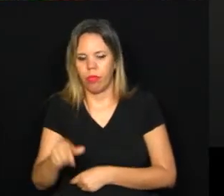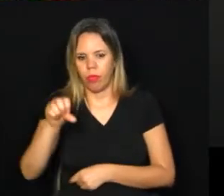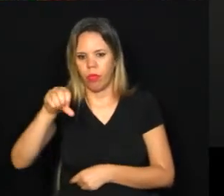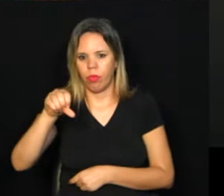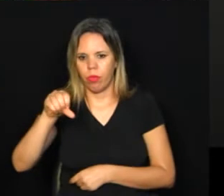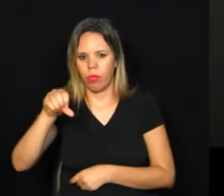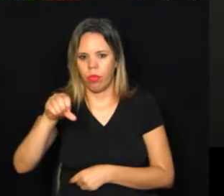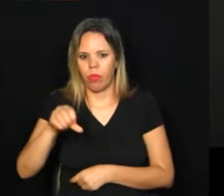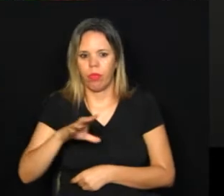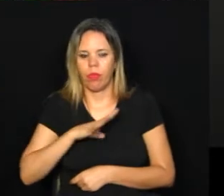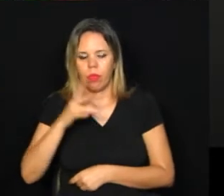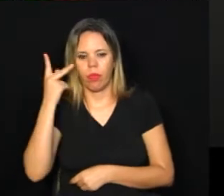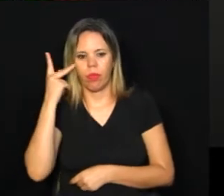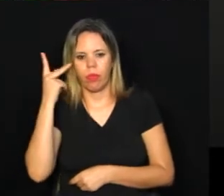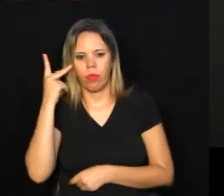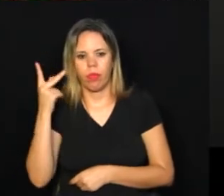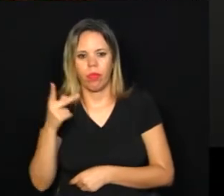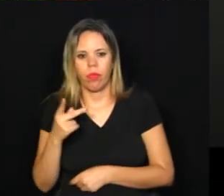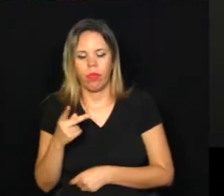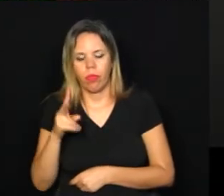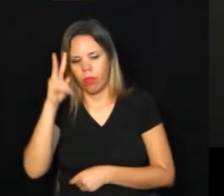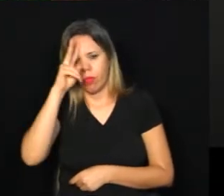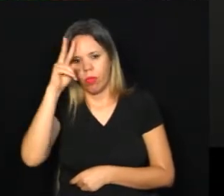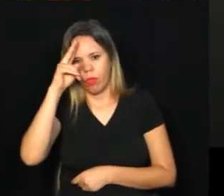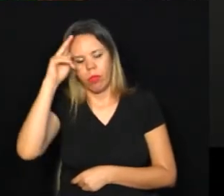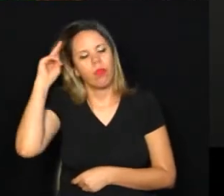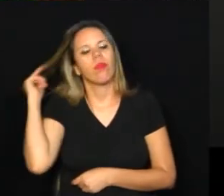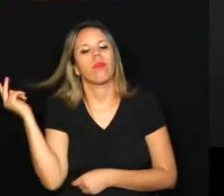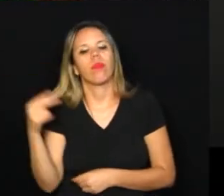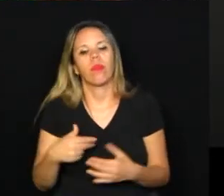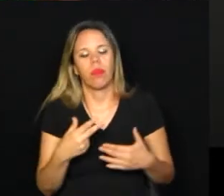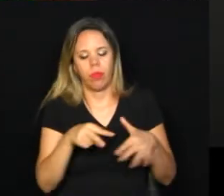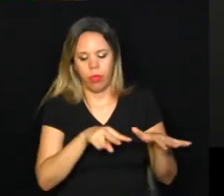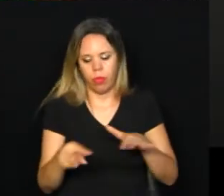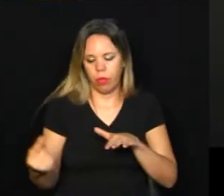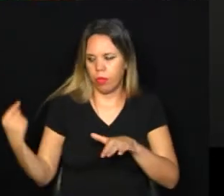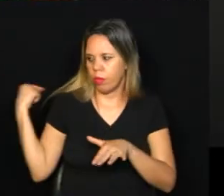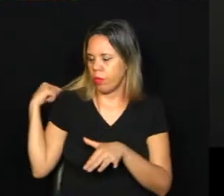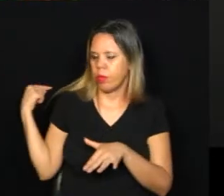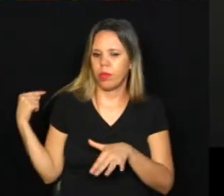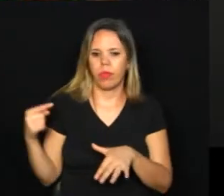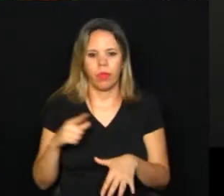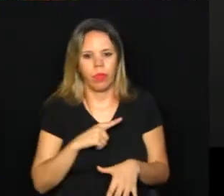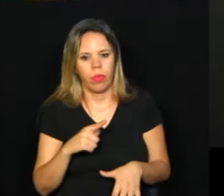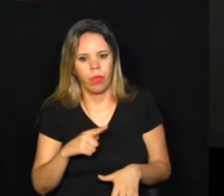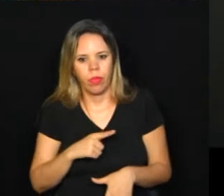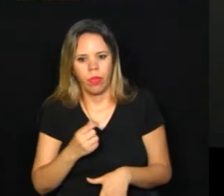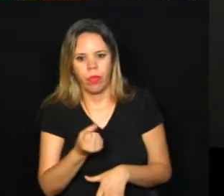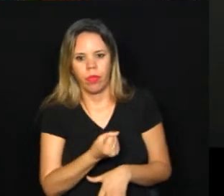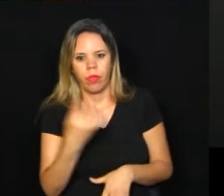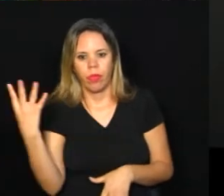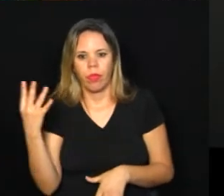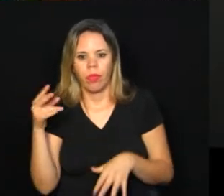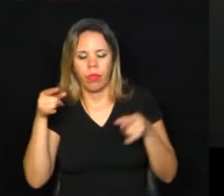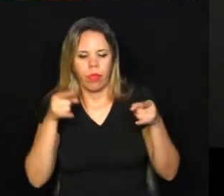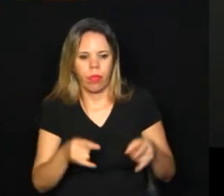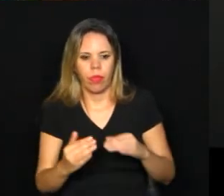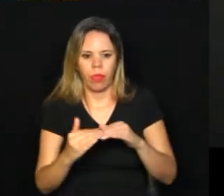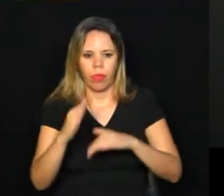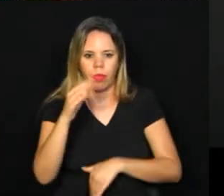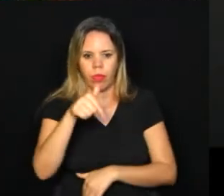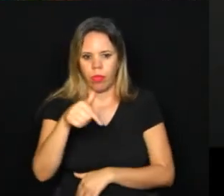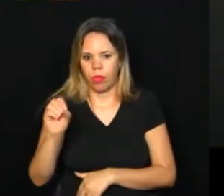67,9% na Grande São Paulo. Lembrando que nas semanas anteriores nós tínhamos taxas de ocupação superiores